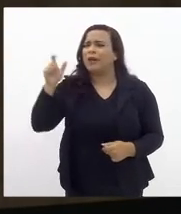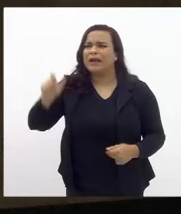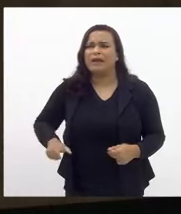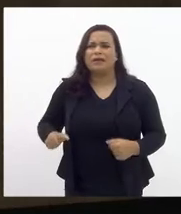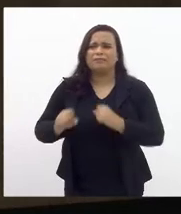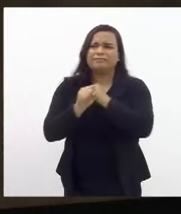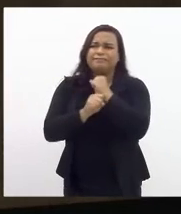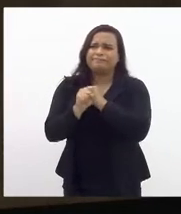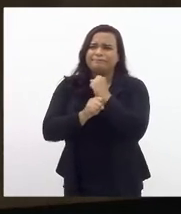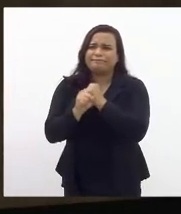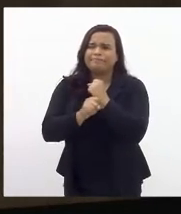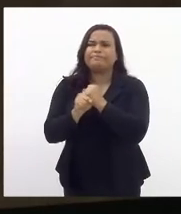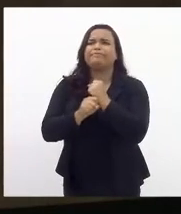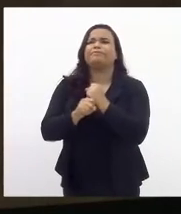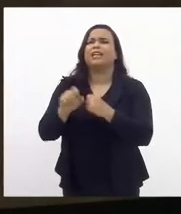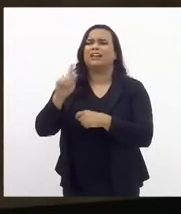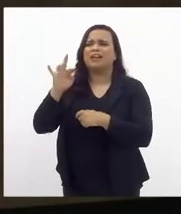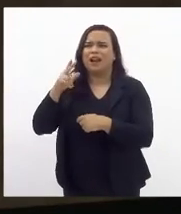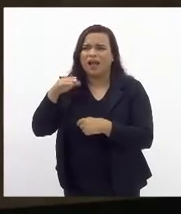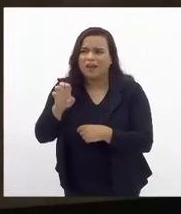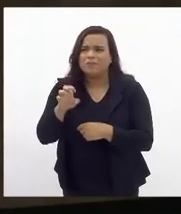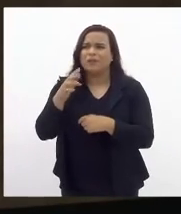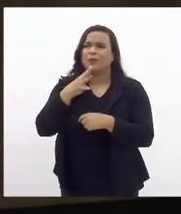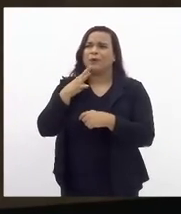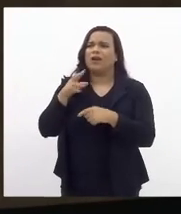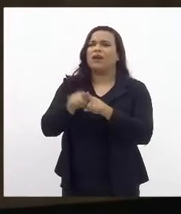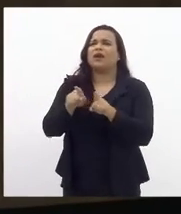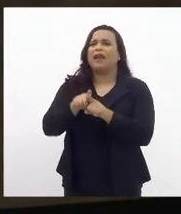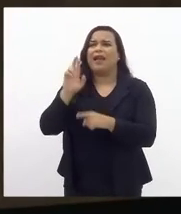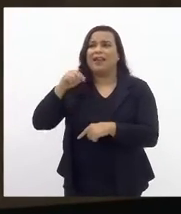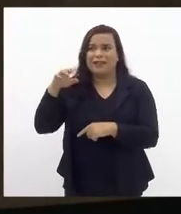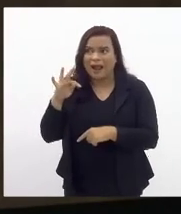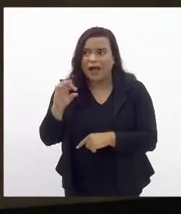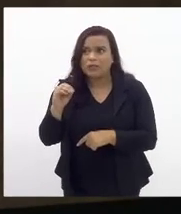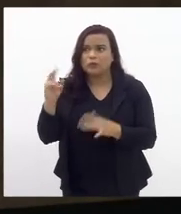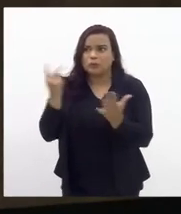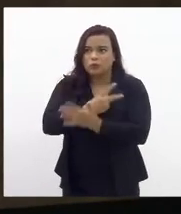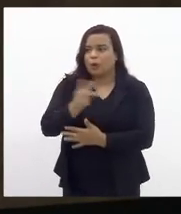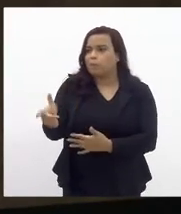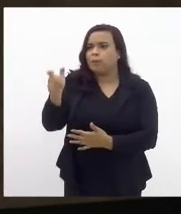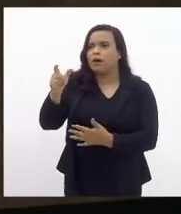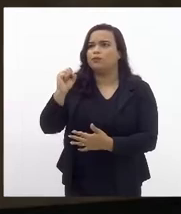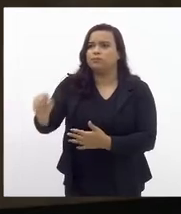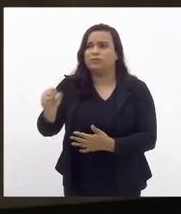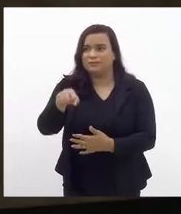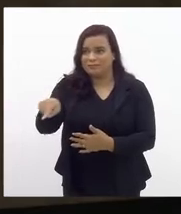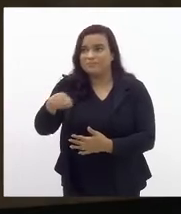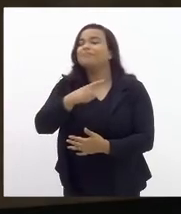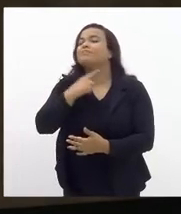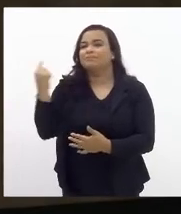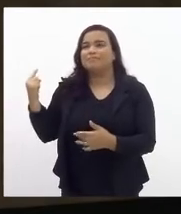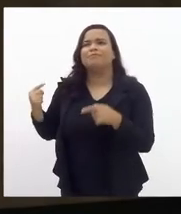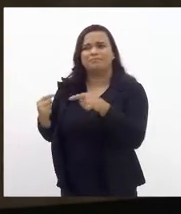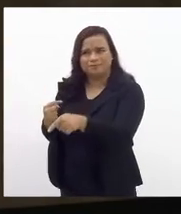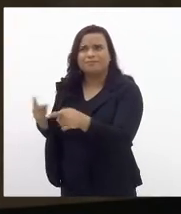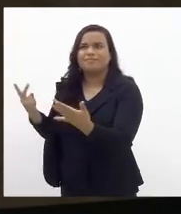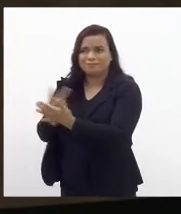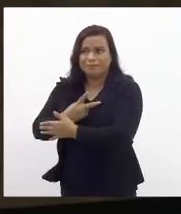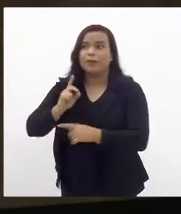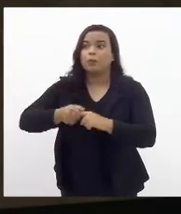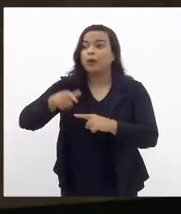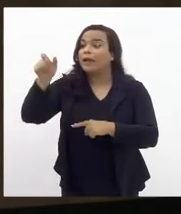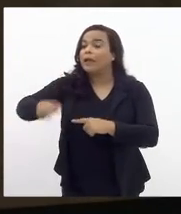Marcelo, conheço o Guilherme, conheci o Renato, que foi assassinado, inclusive, foi assassinado porque